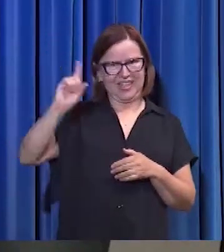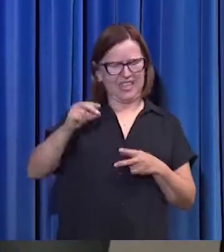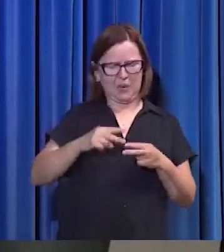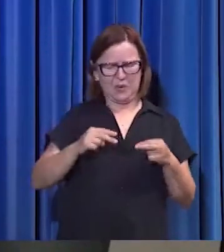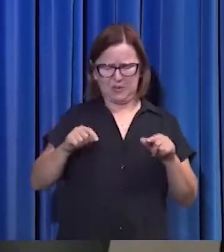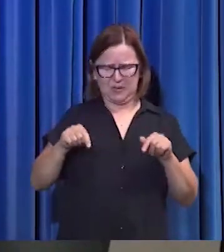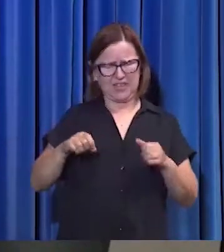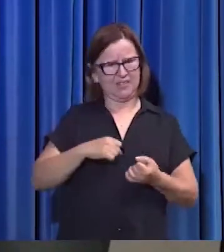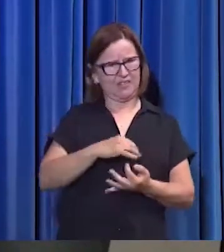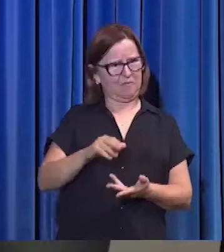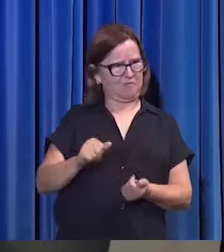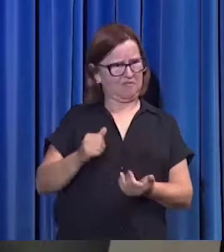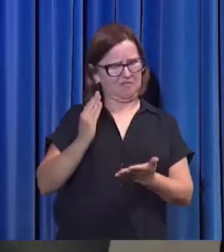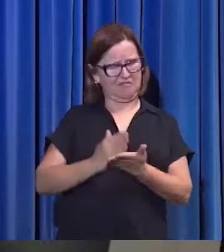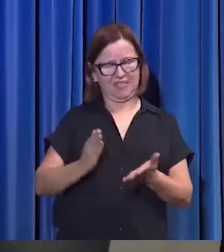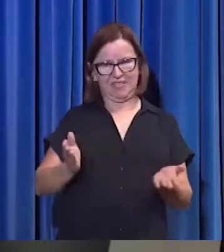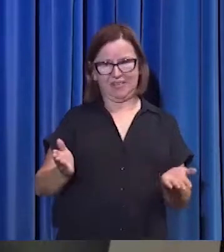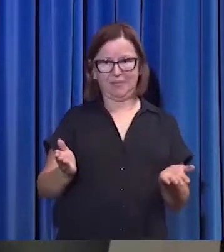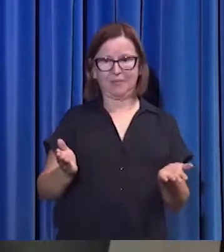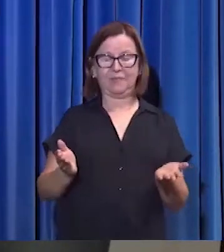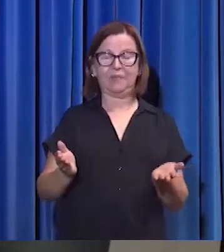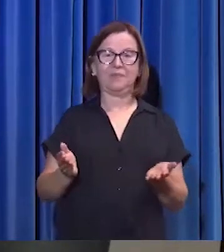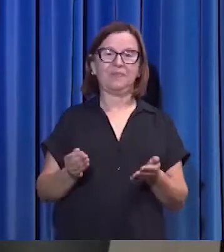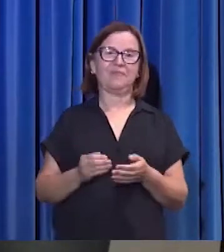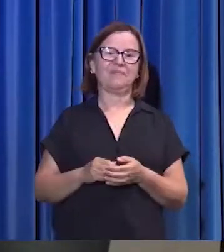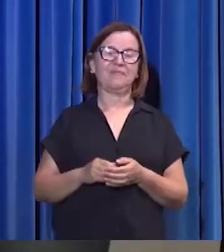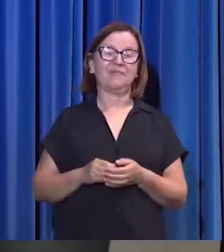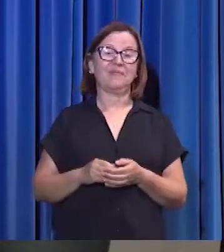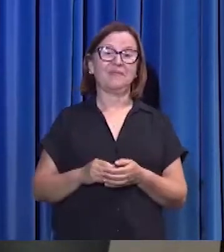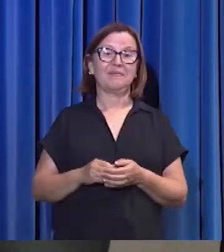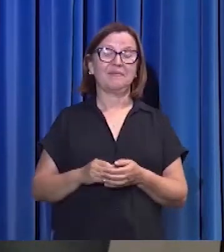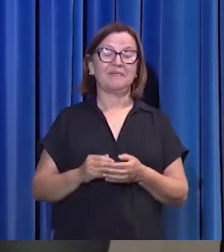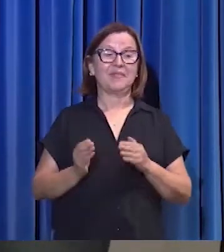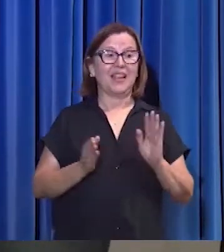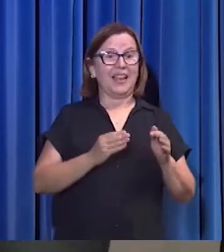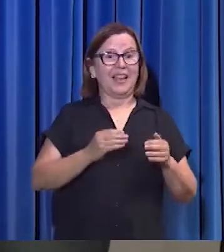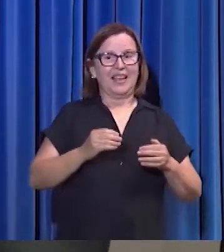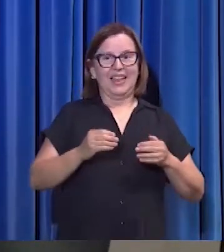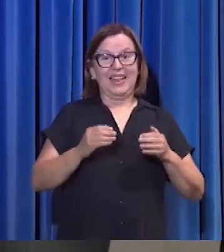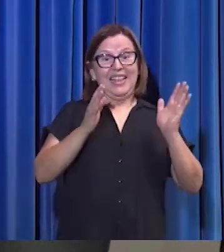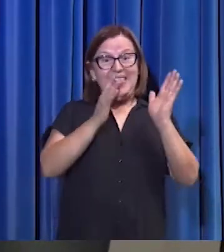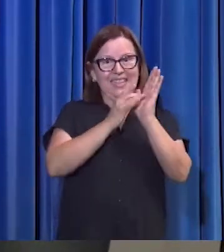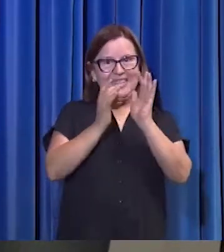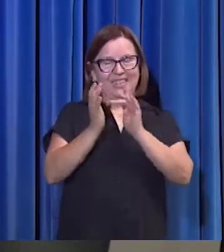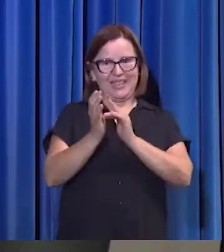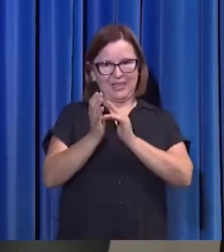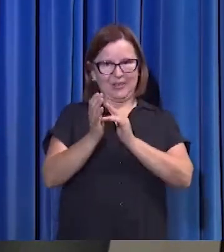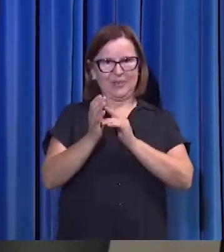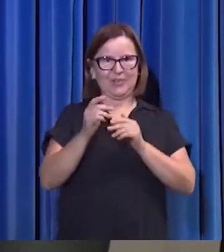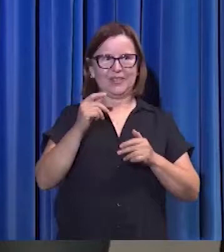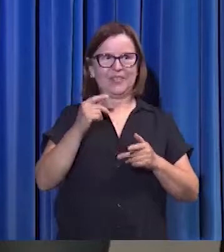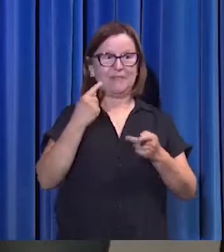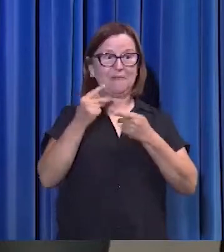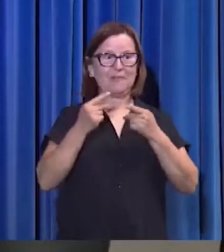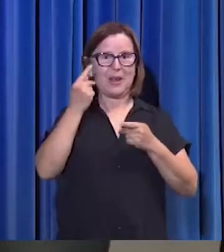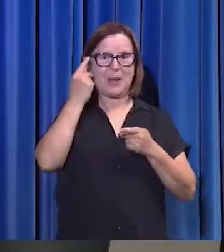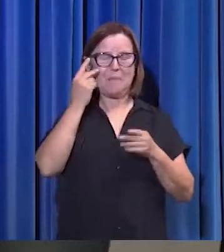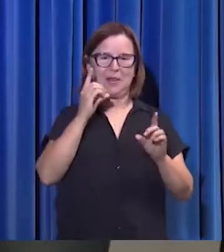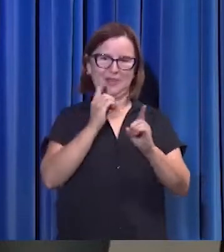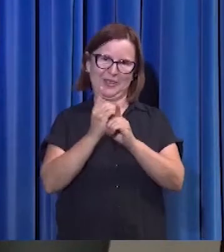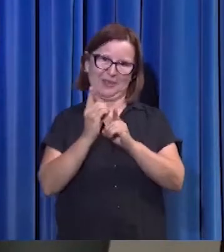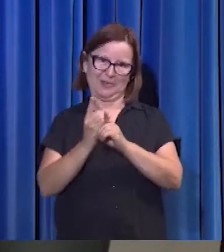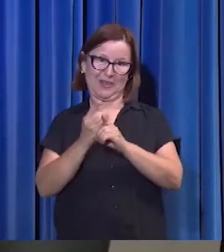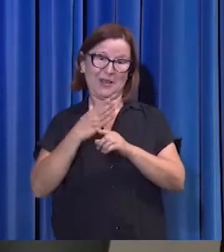materiais. Ele está diante dos seus discípulos e ele diz: a minha paz vos dou.